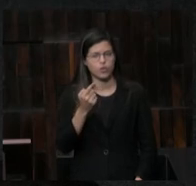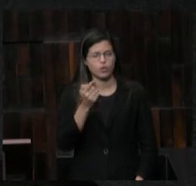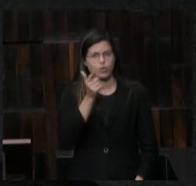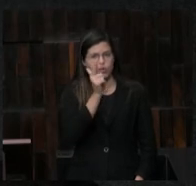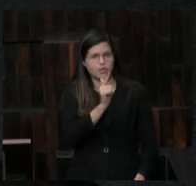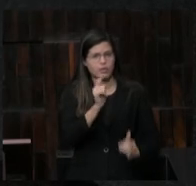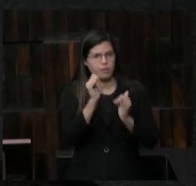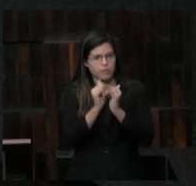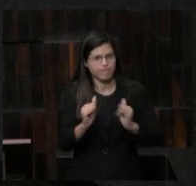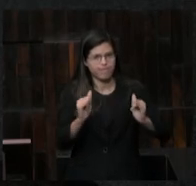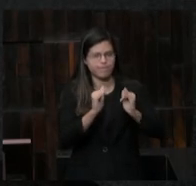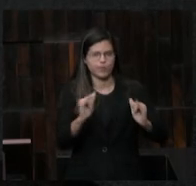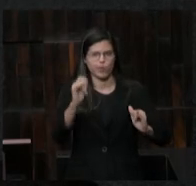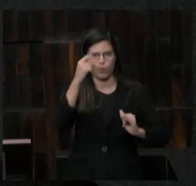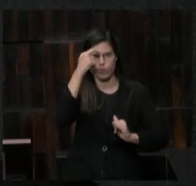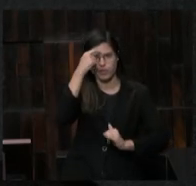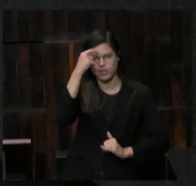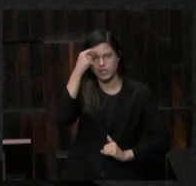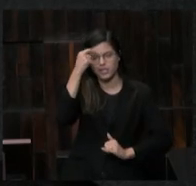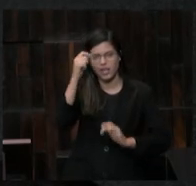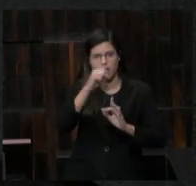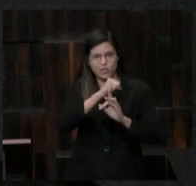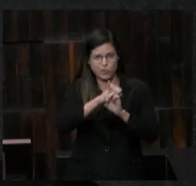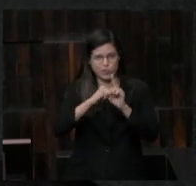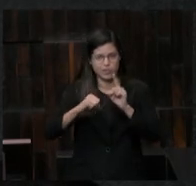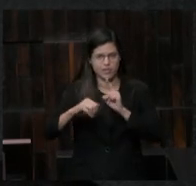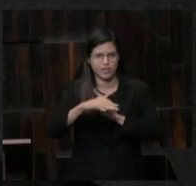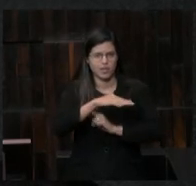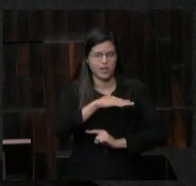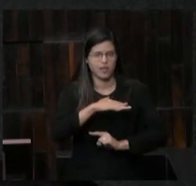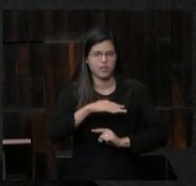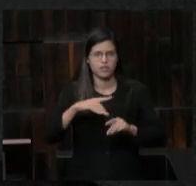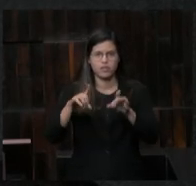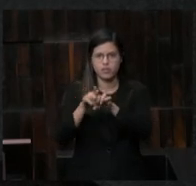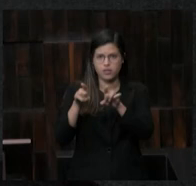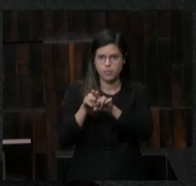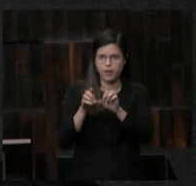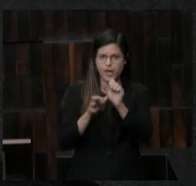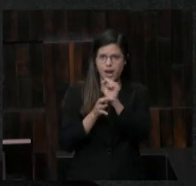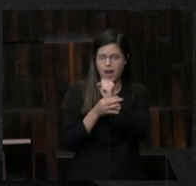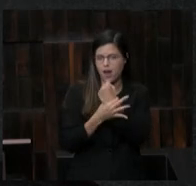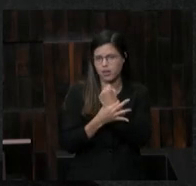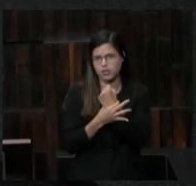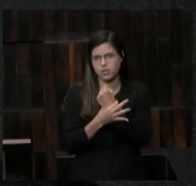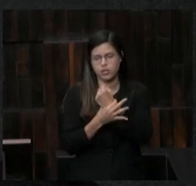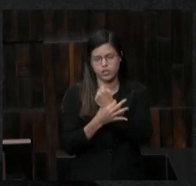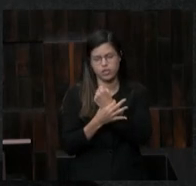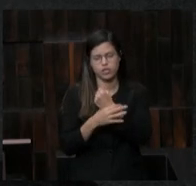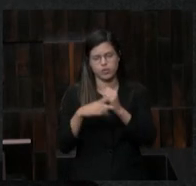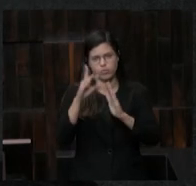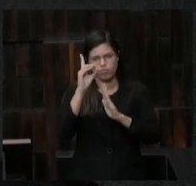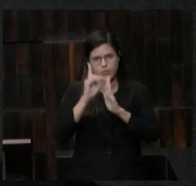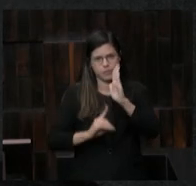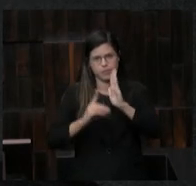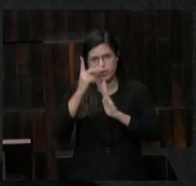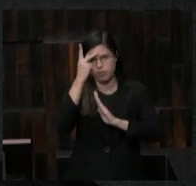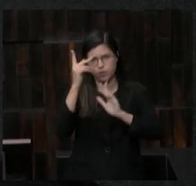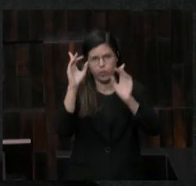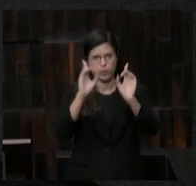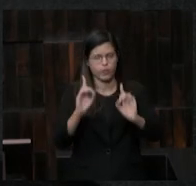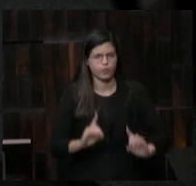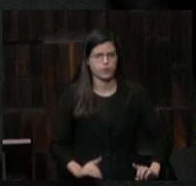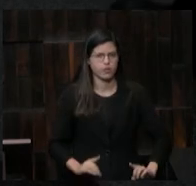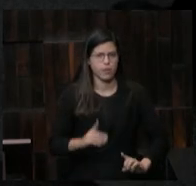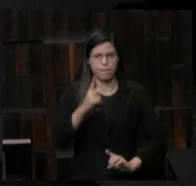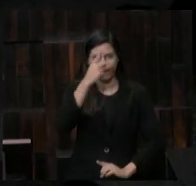conscientizar a nossa sociedade, para que a gente possa garantir o direito das pessoas com com deficiência, das